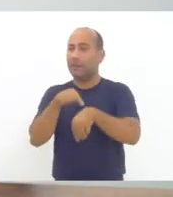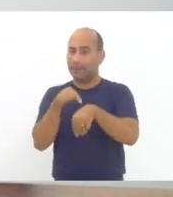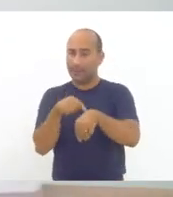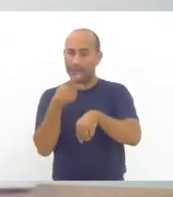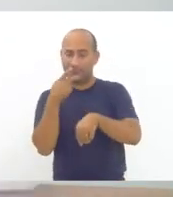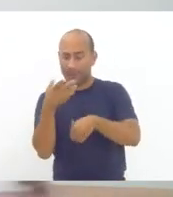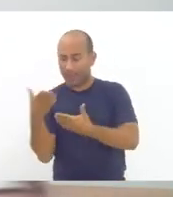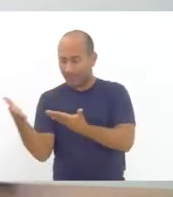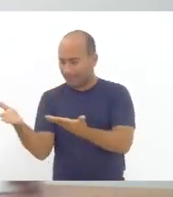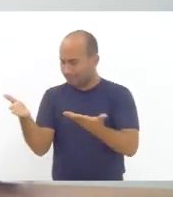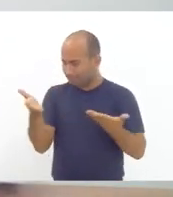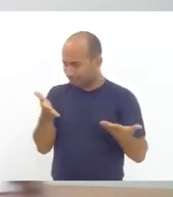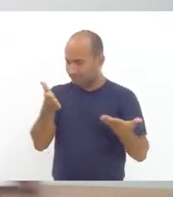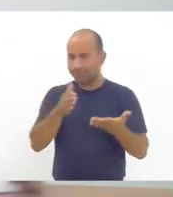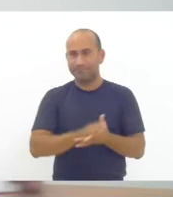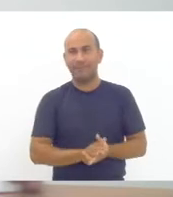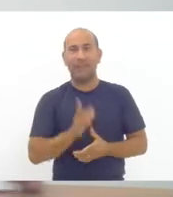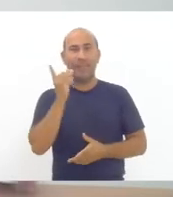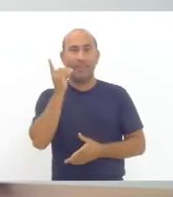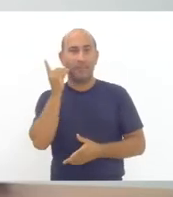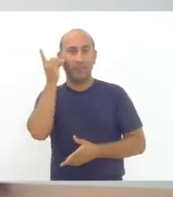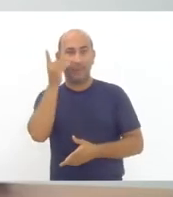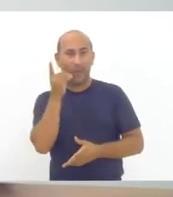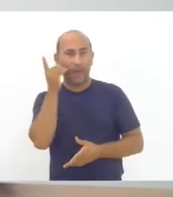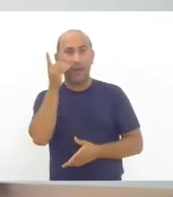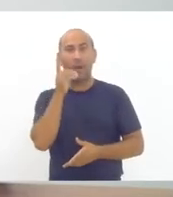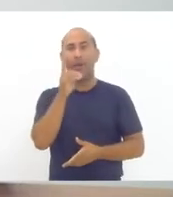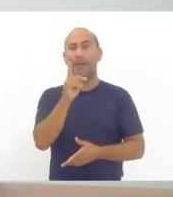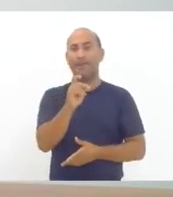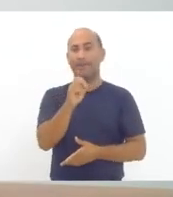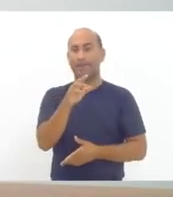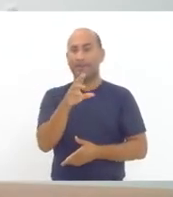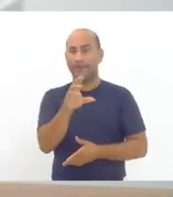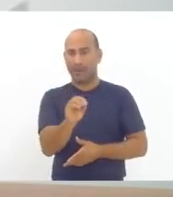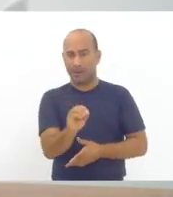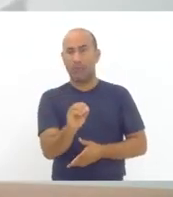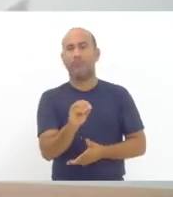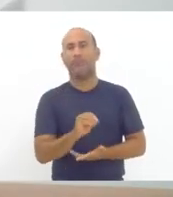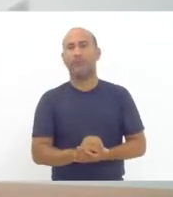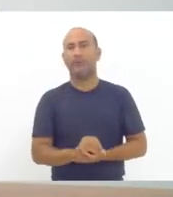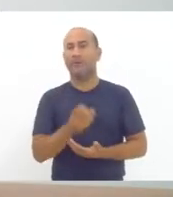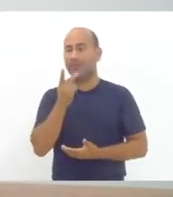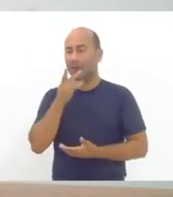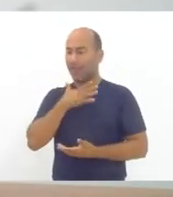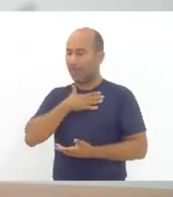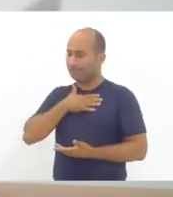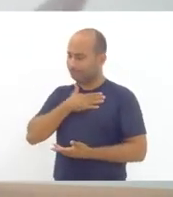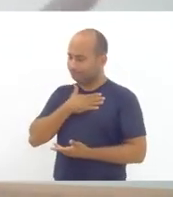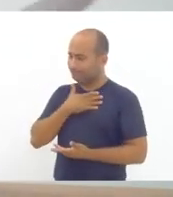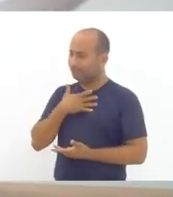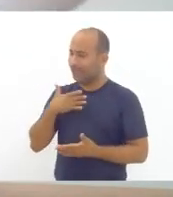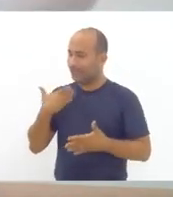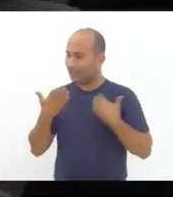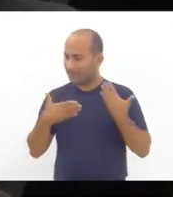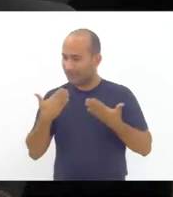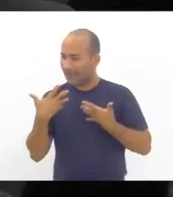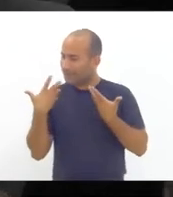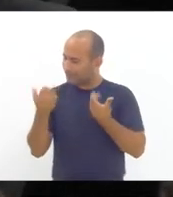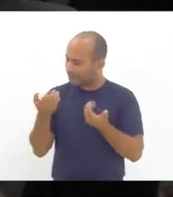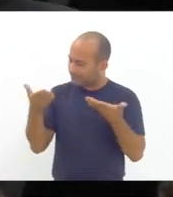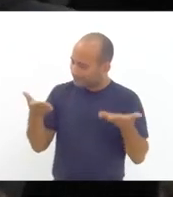palavra ao deputado federal Paulo ganini dizendo da Alegria de receber aqui Deputado Paulo